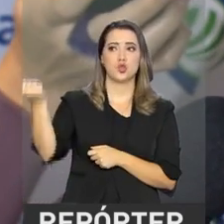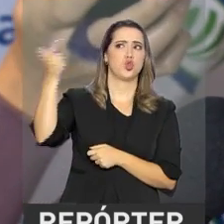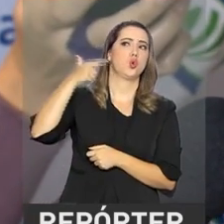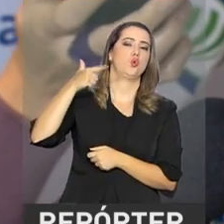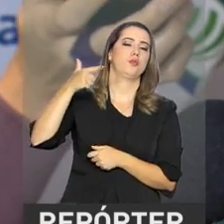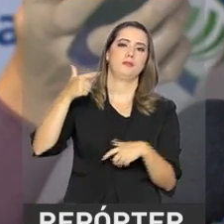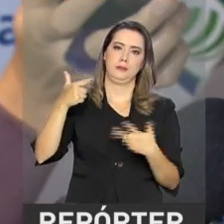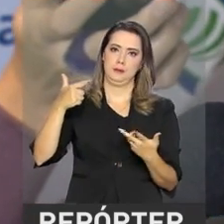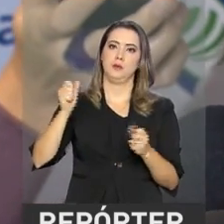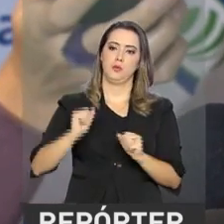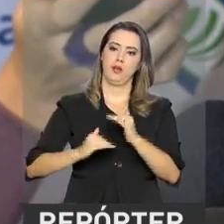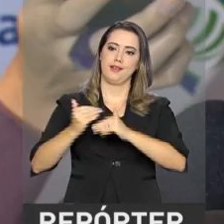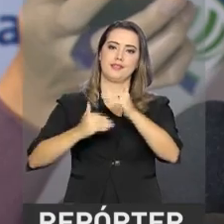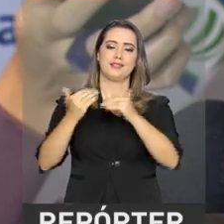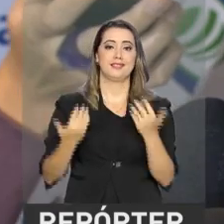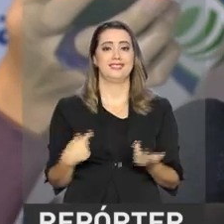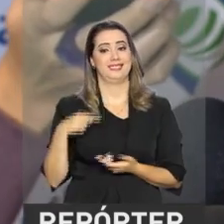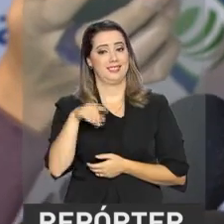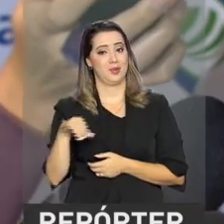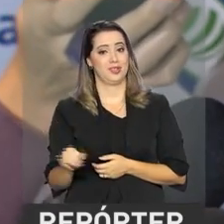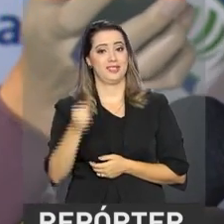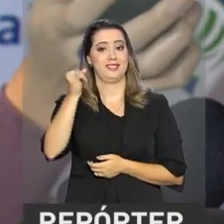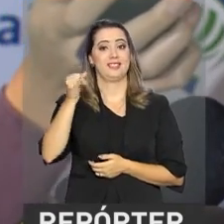para ele se desenvolver e se vigorar. Então, o janeiro é um mês muito sensível. Eu acho que